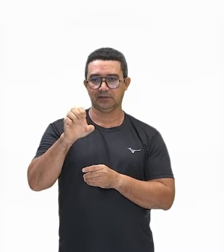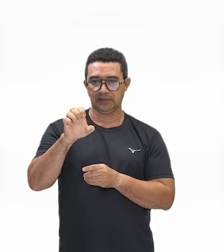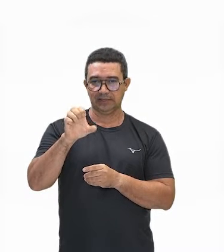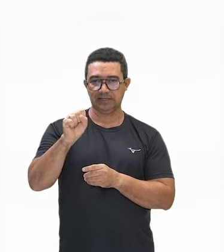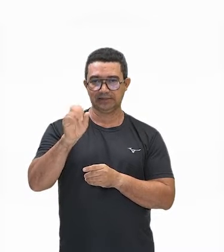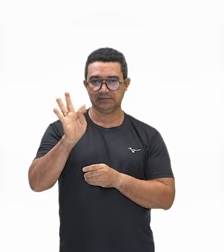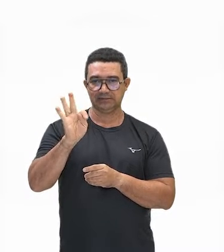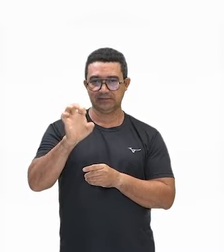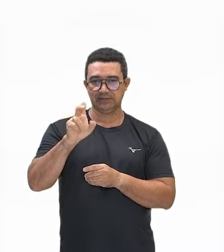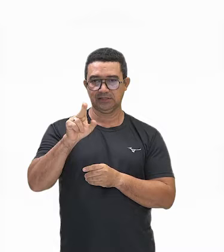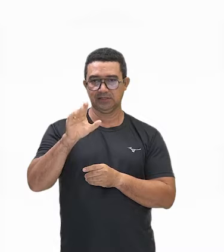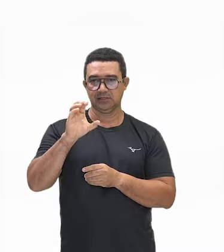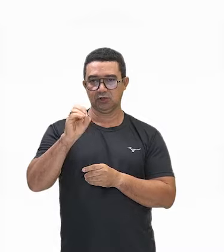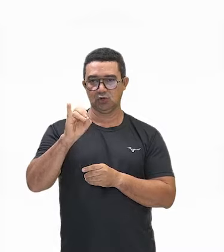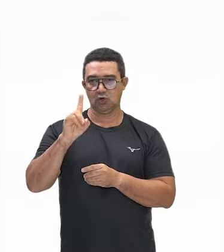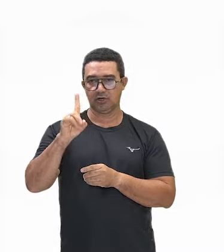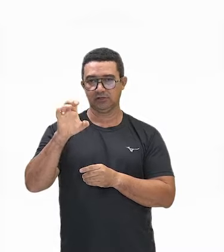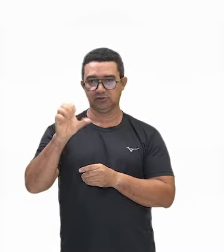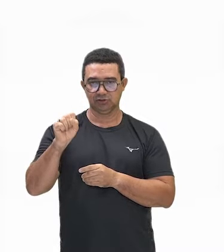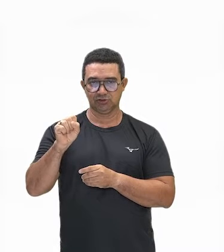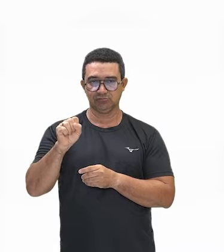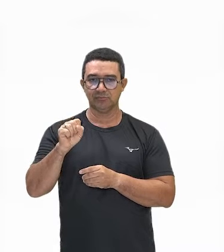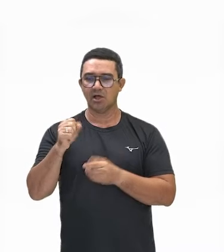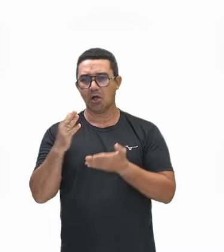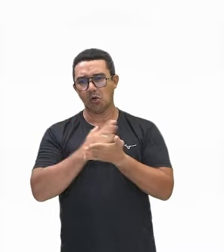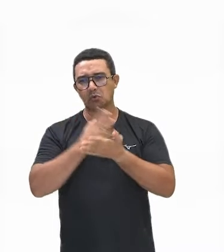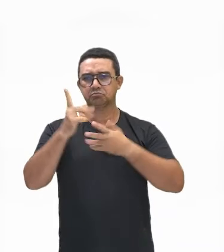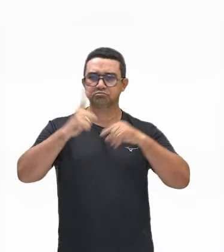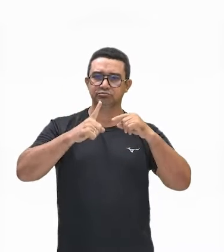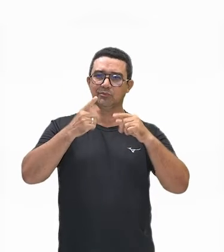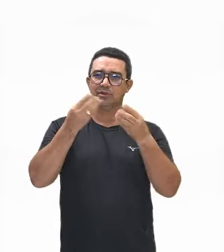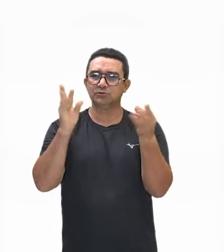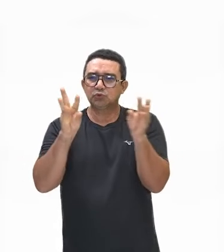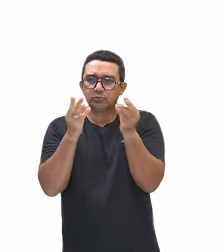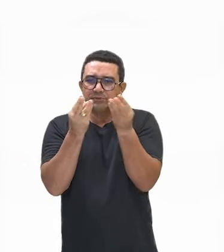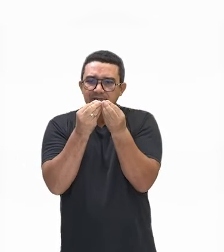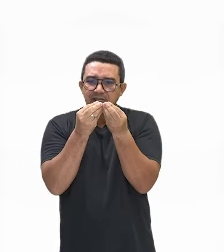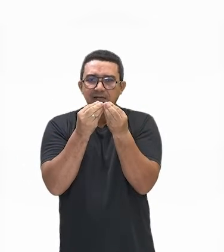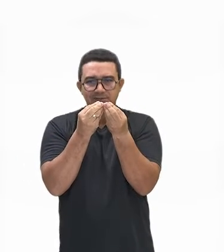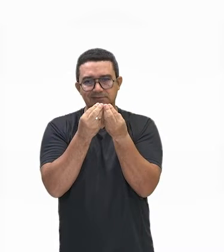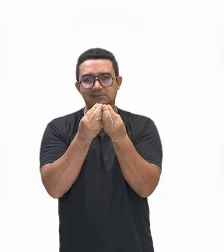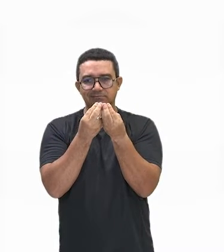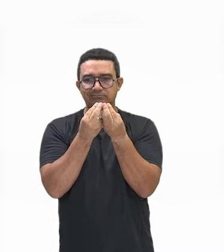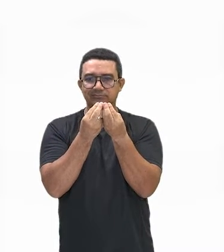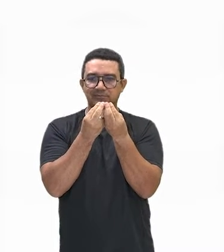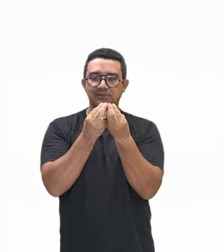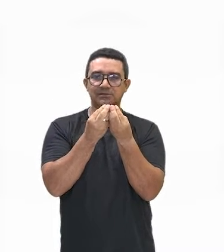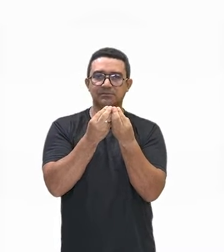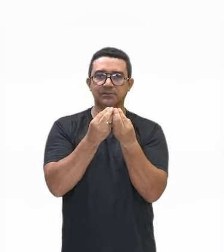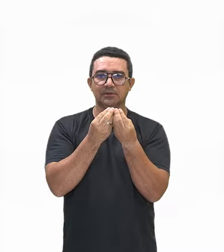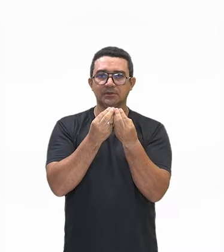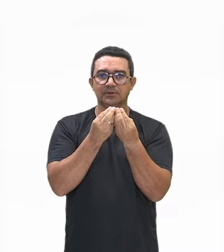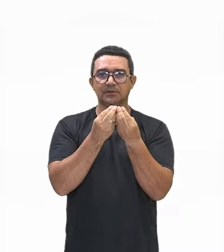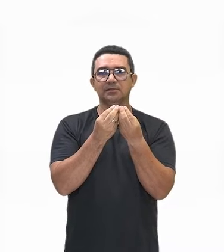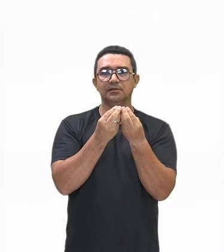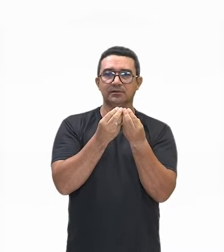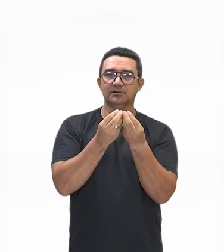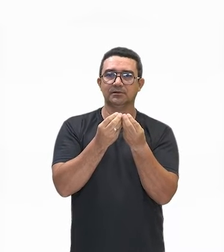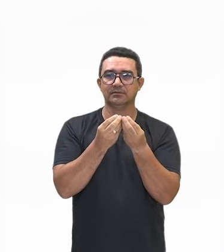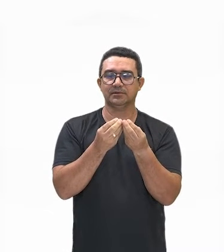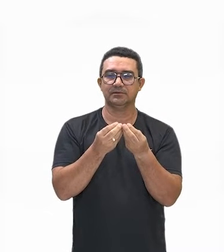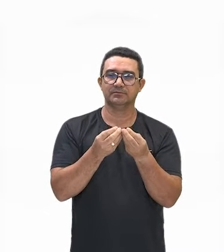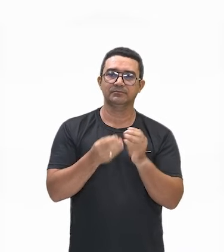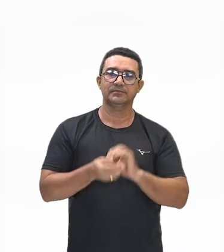aos esteroides associated with potentially serious health risks, associado com sérios